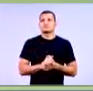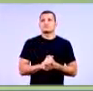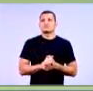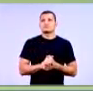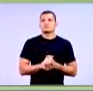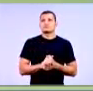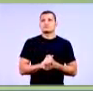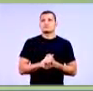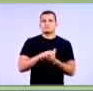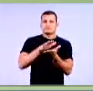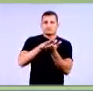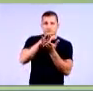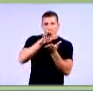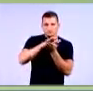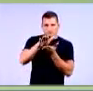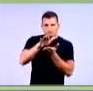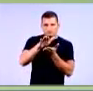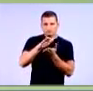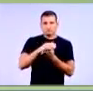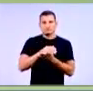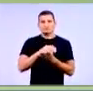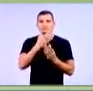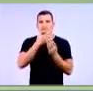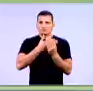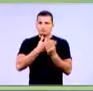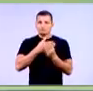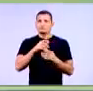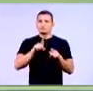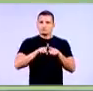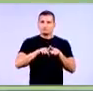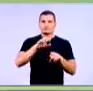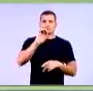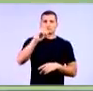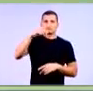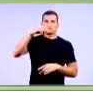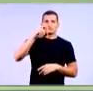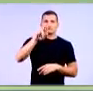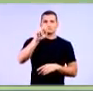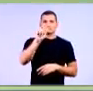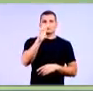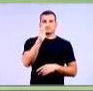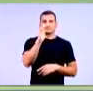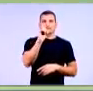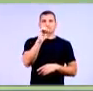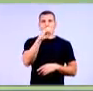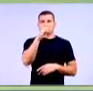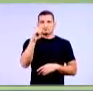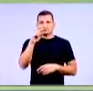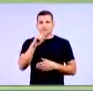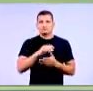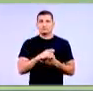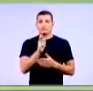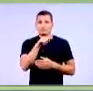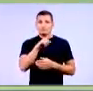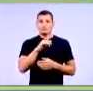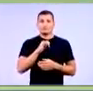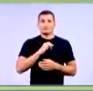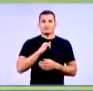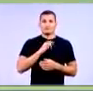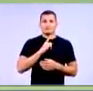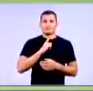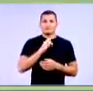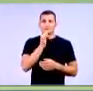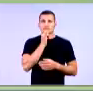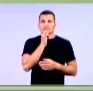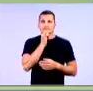por fim, tem aqui imprimir um determinado arquivo, né? Também uma operação essencial. E aí temos aqui um exemplo onde um relatório, eu estou dentro